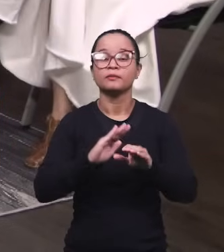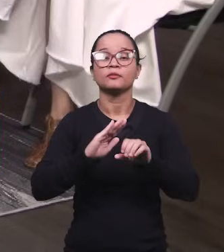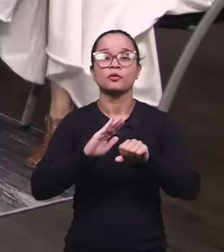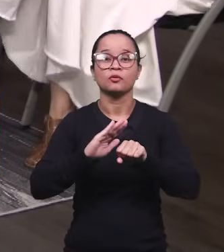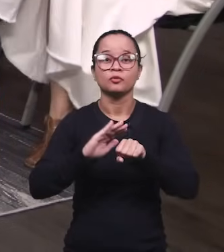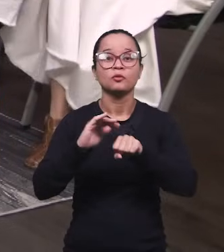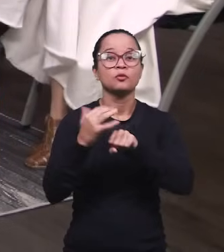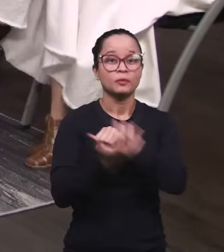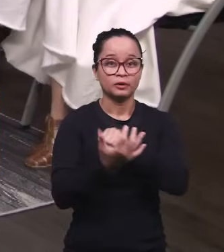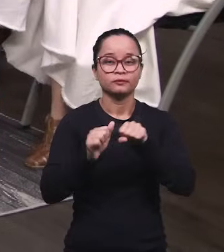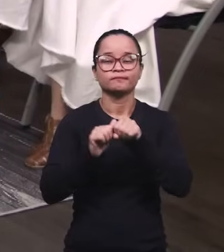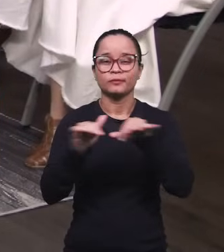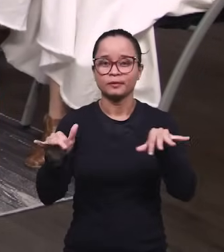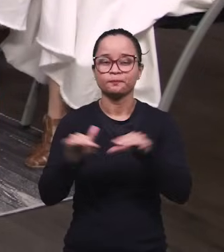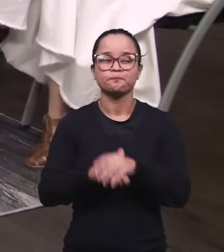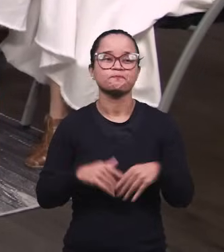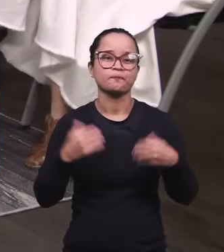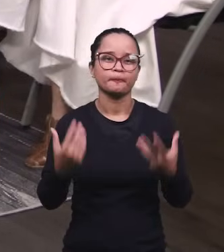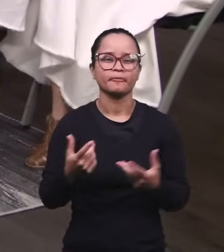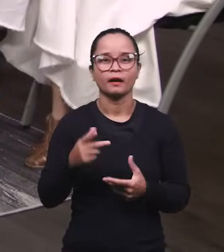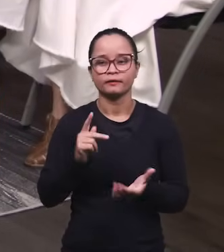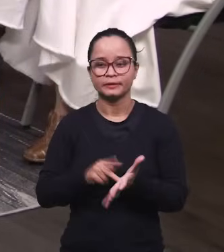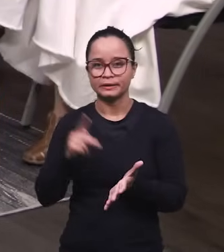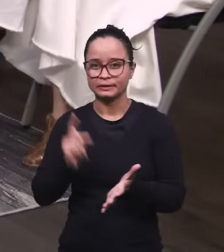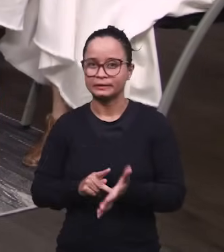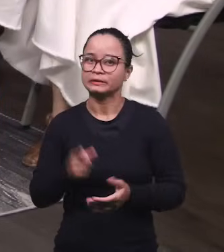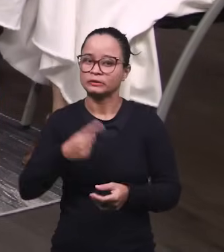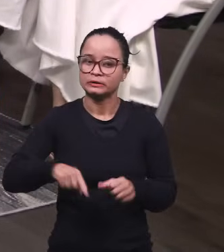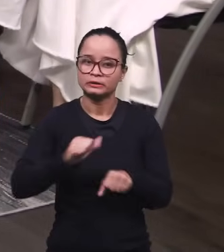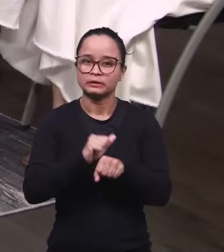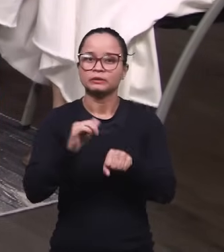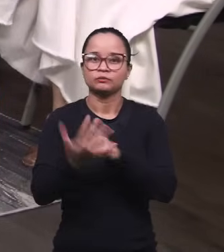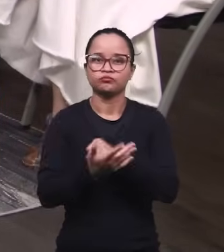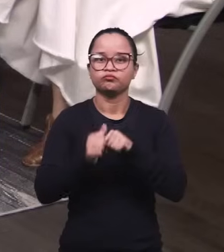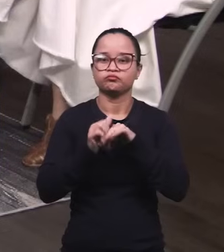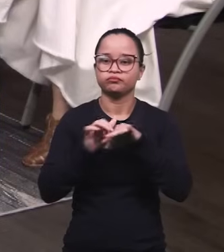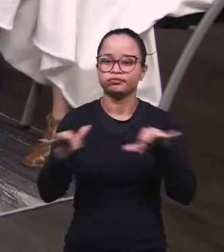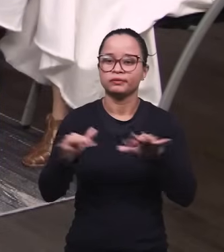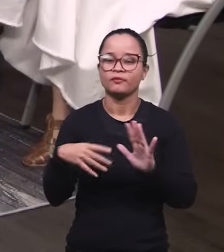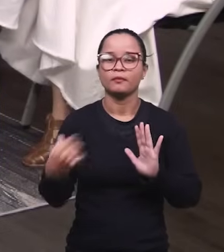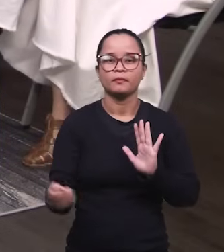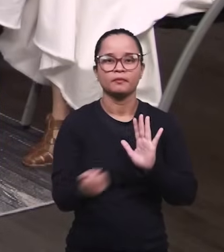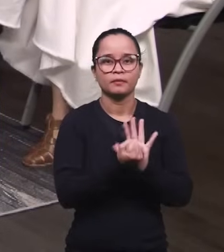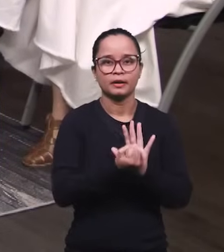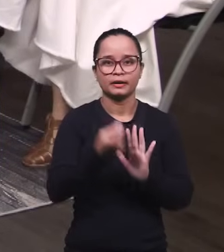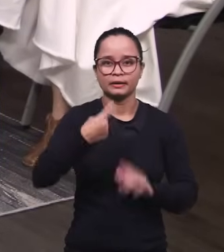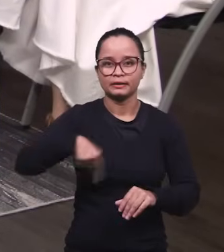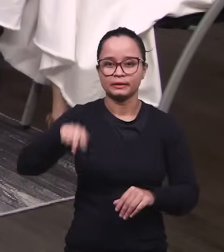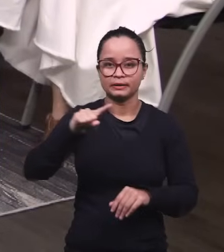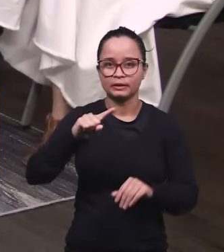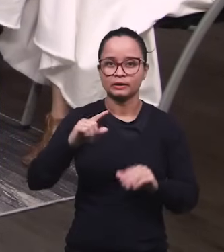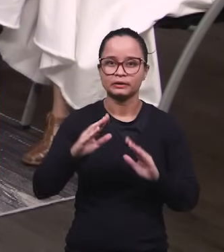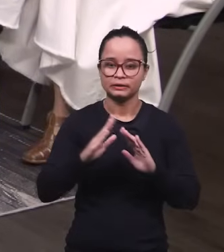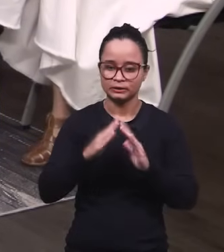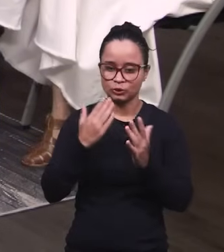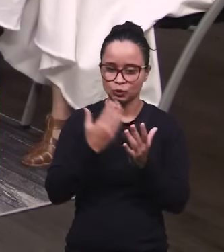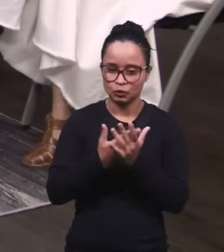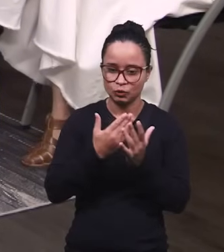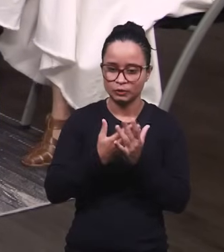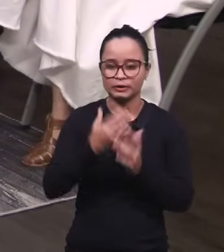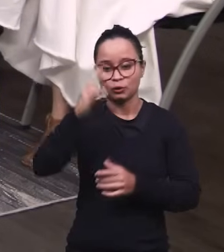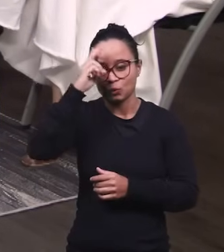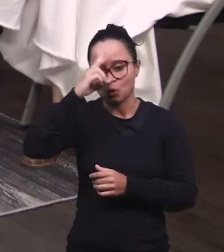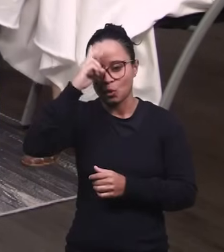né? Realmente, quando nós vivemos a pandemia, foi um marco nas nossas histórias, assim, na escola,